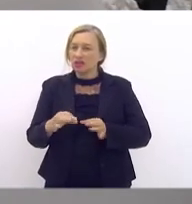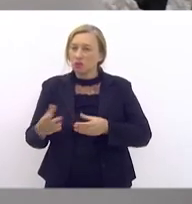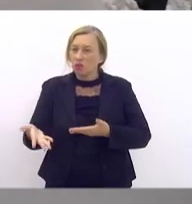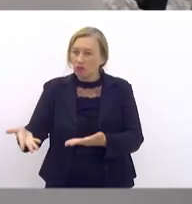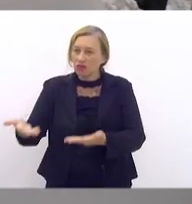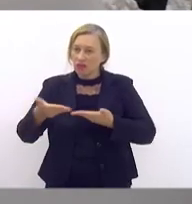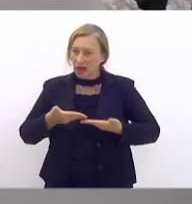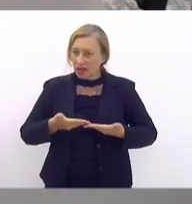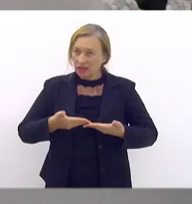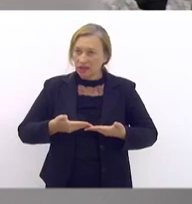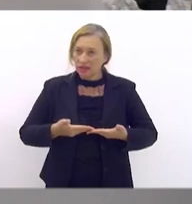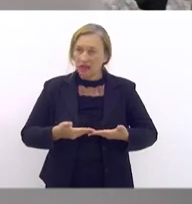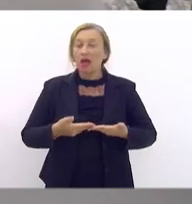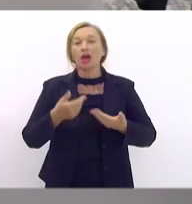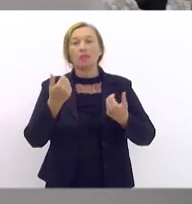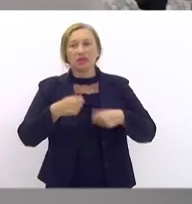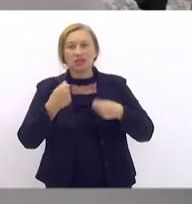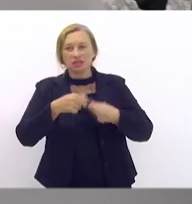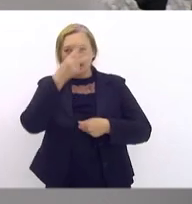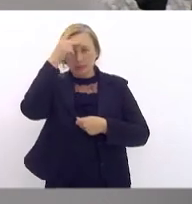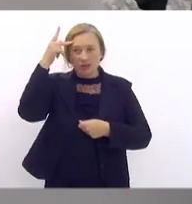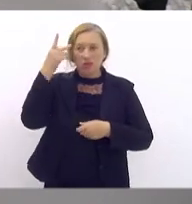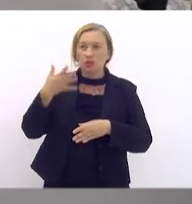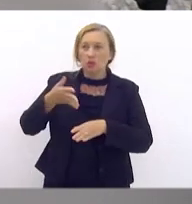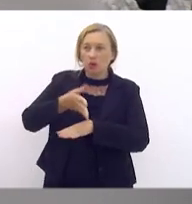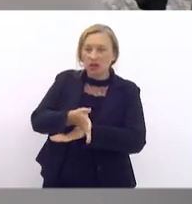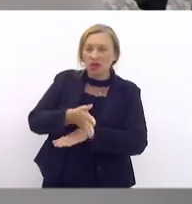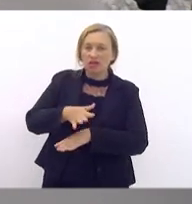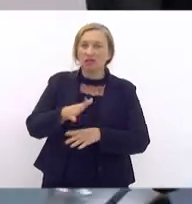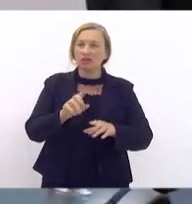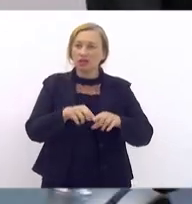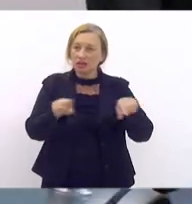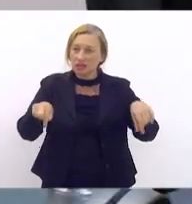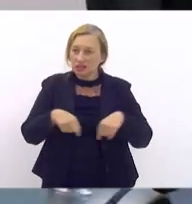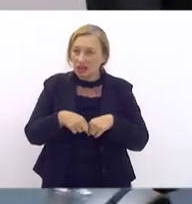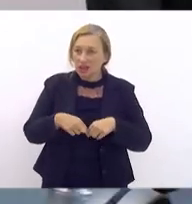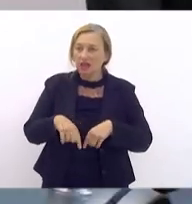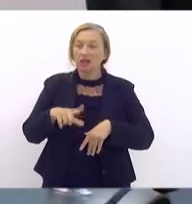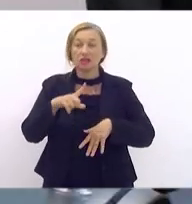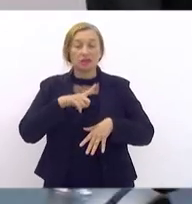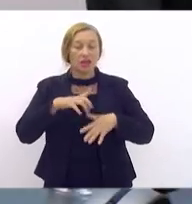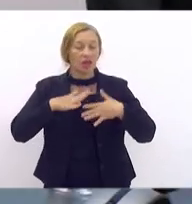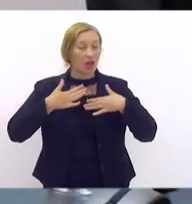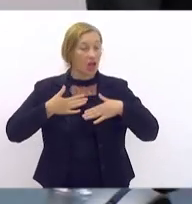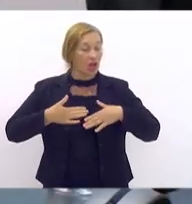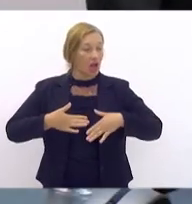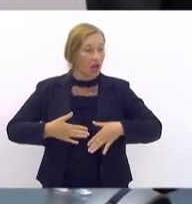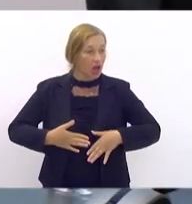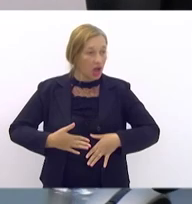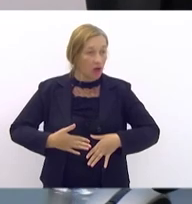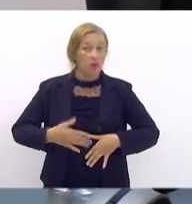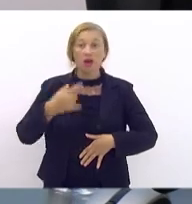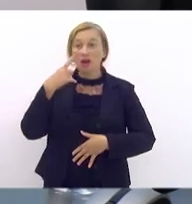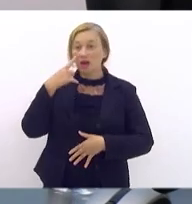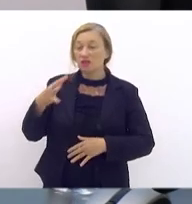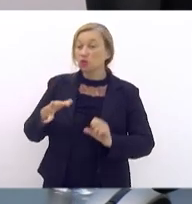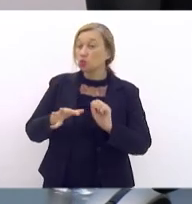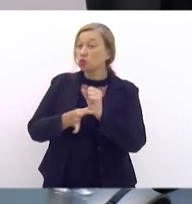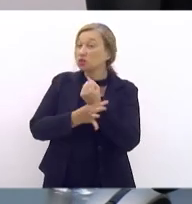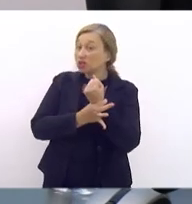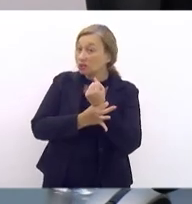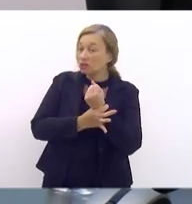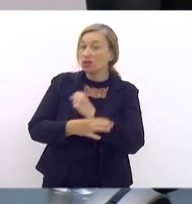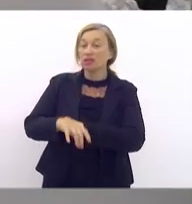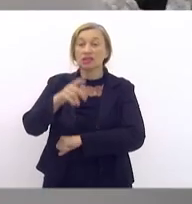a pessoa que vá reconhecer que ela entre nas salas que ela tenha conforto que ela tenha que ela veja com segurança que